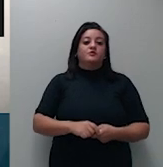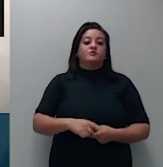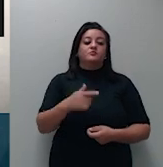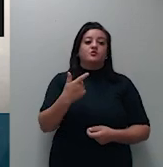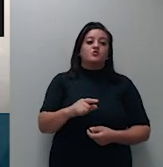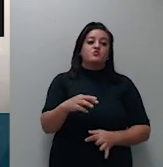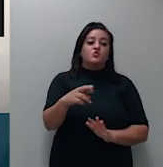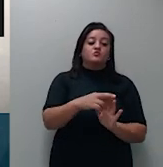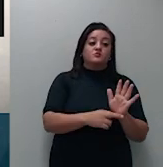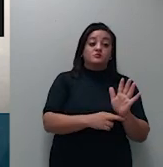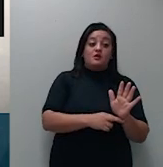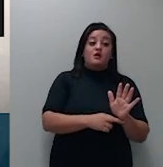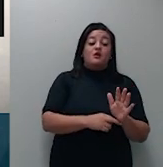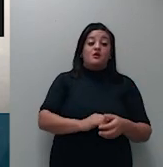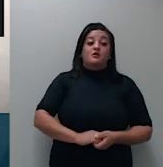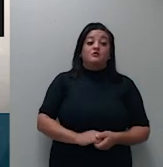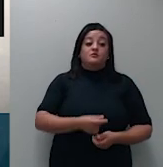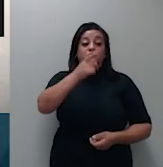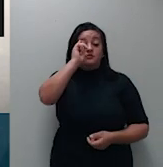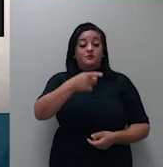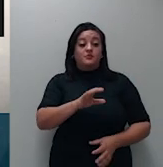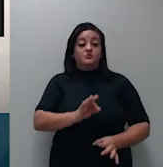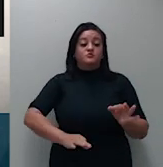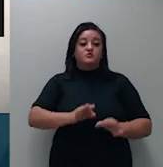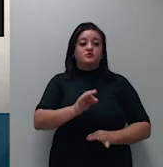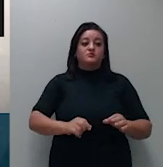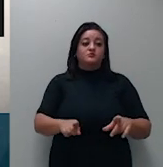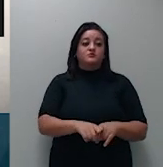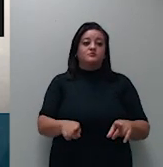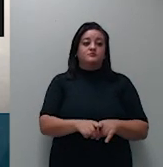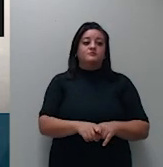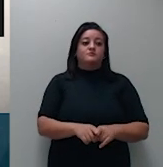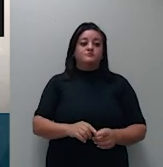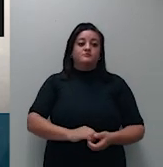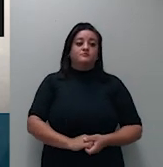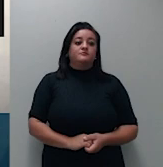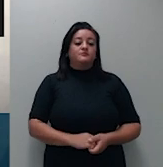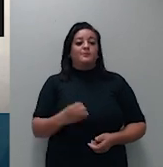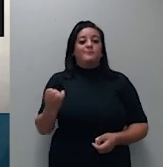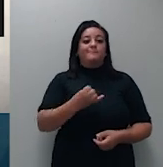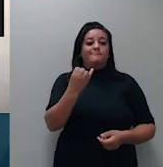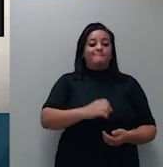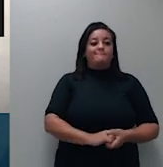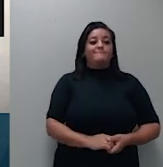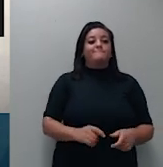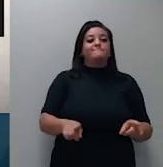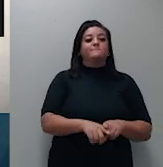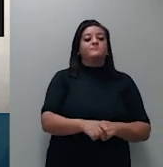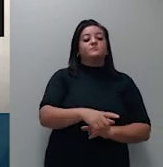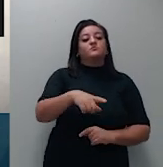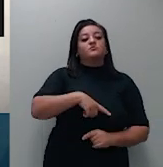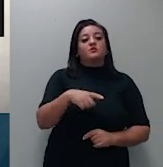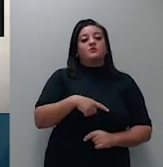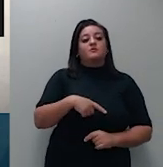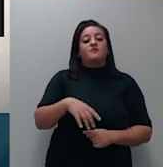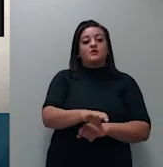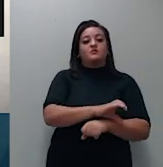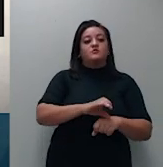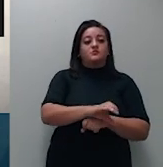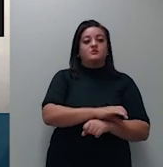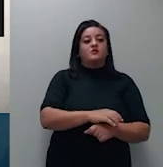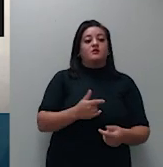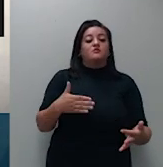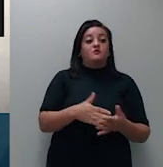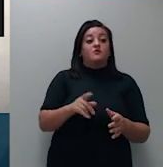do ordenamento jurídico igual relevância que não também tem estatura constitucional e foram